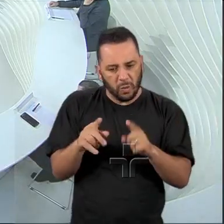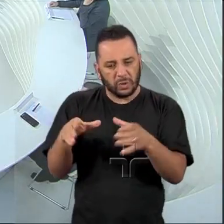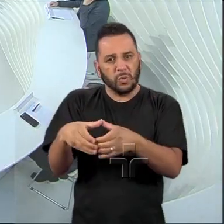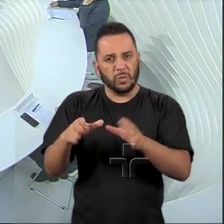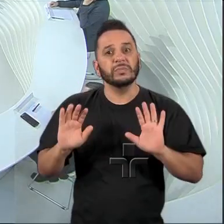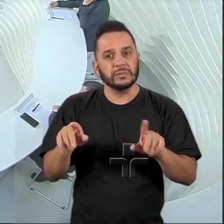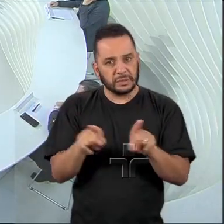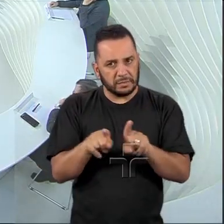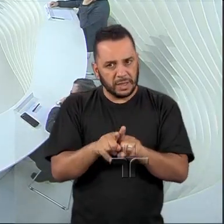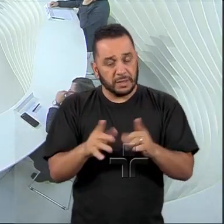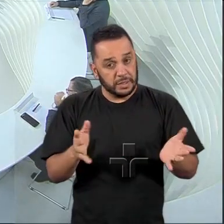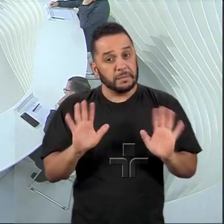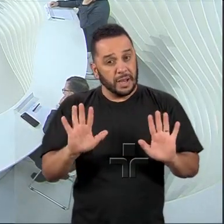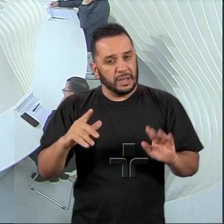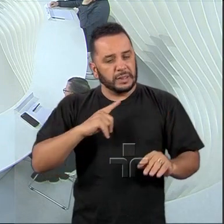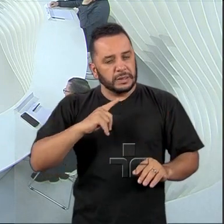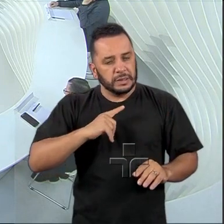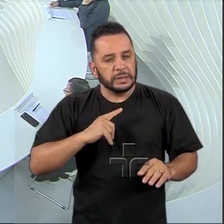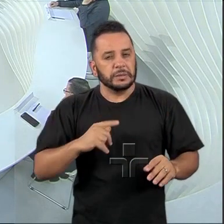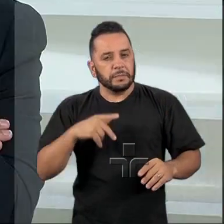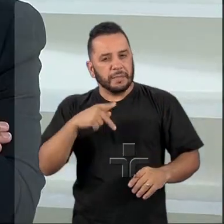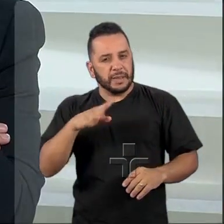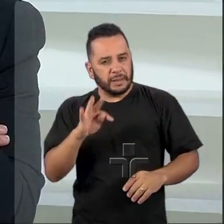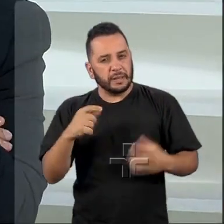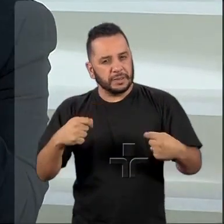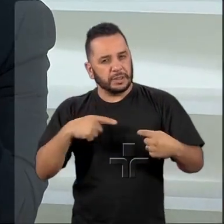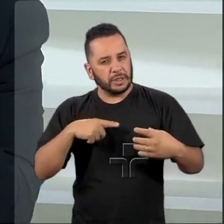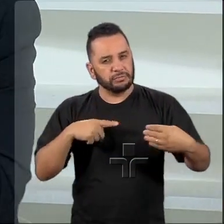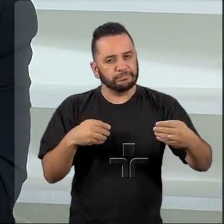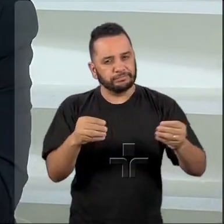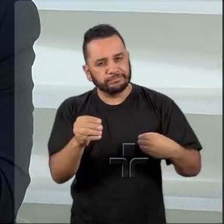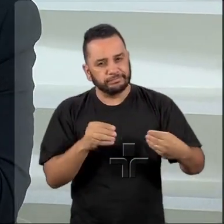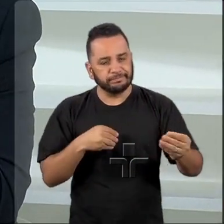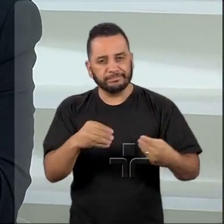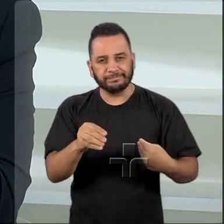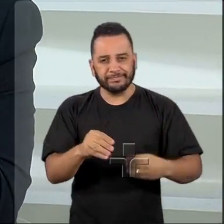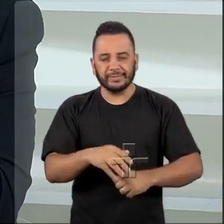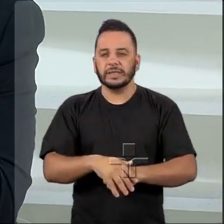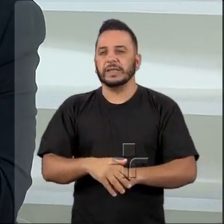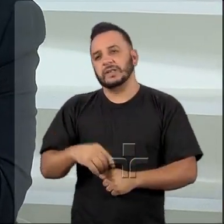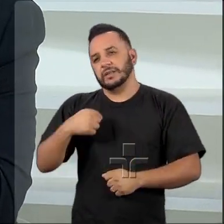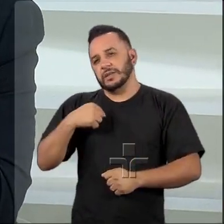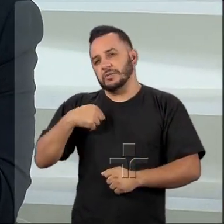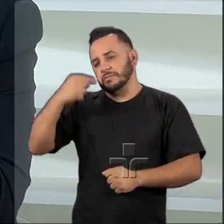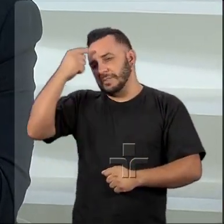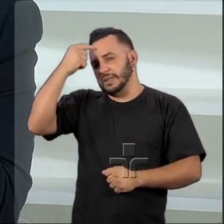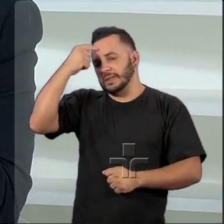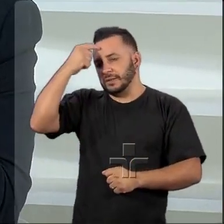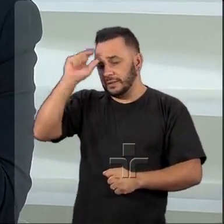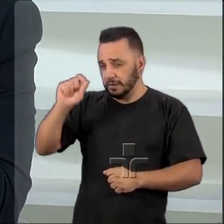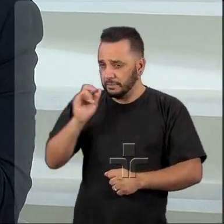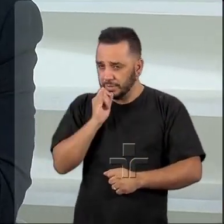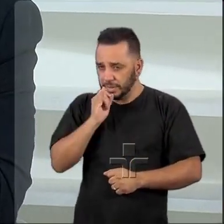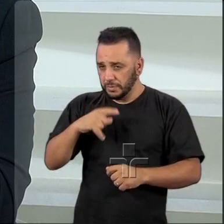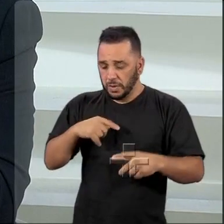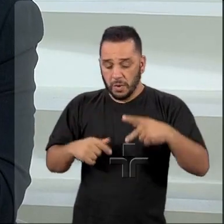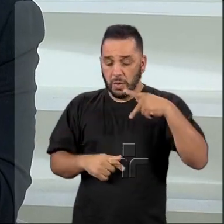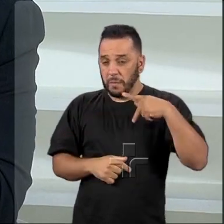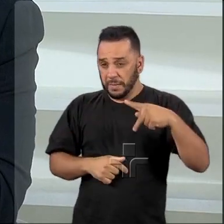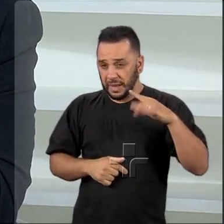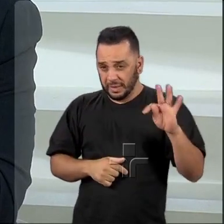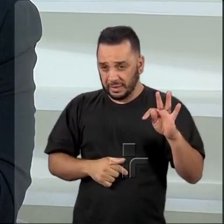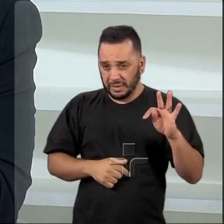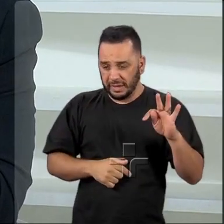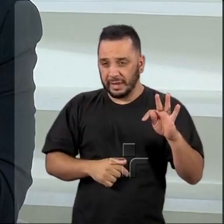prestando atenção no Marcos e aí, de fato, é incorreto dizer que o PT pagou todos